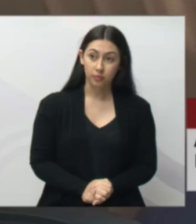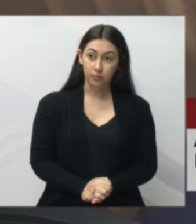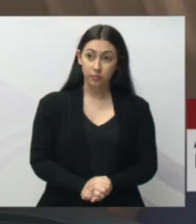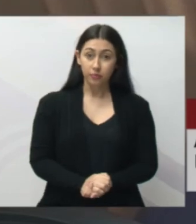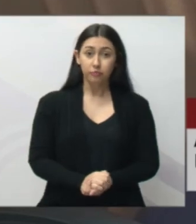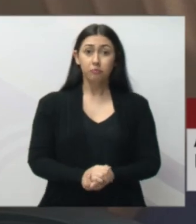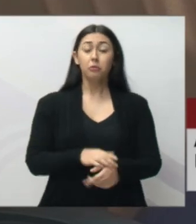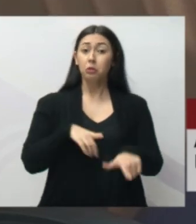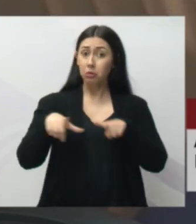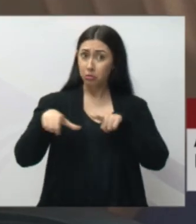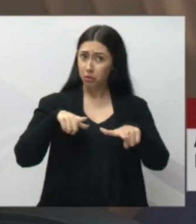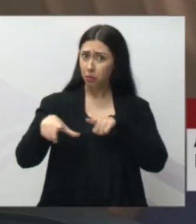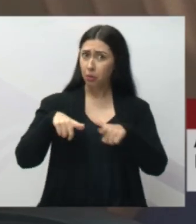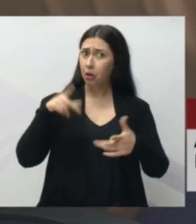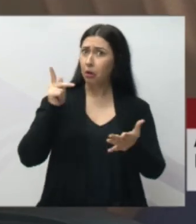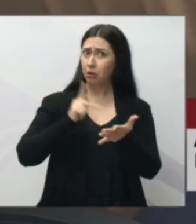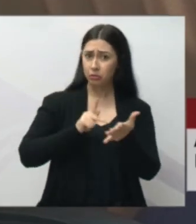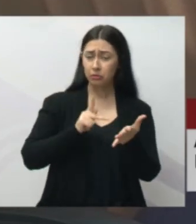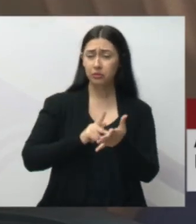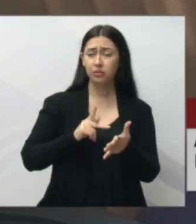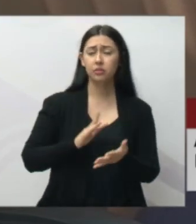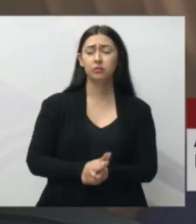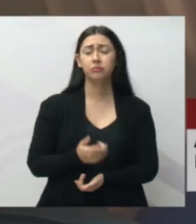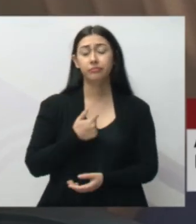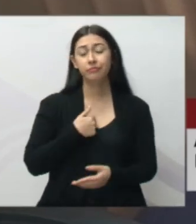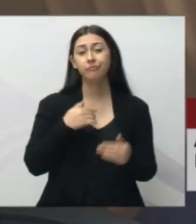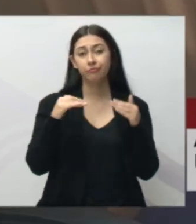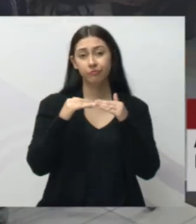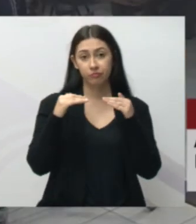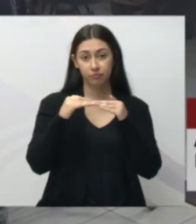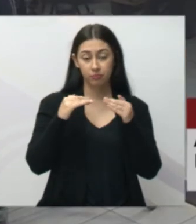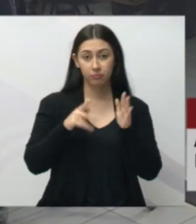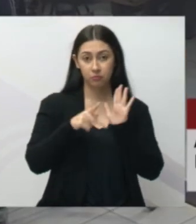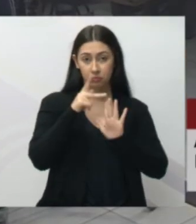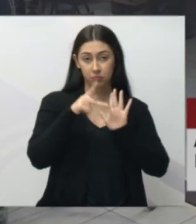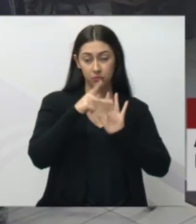São os servidores que trabalham muito. Sou favorável ao projeto.